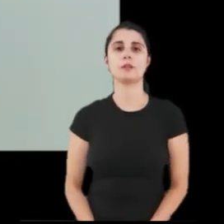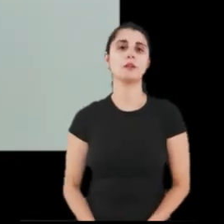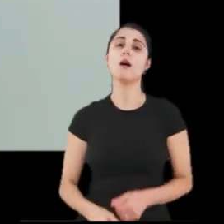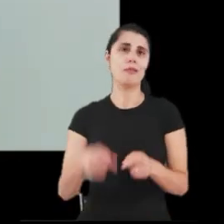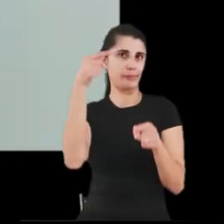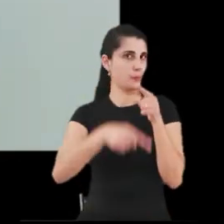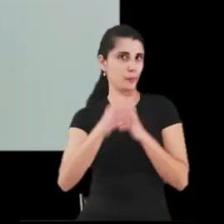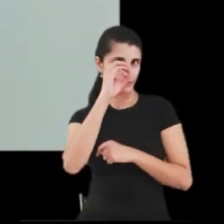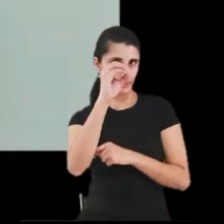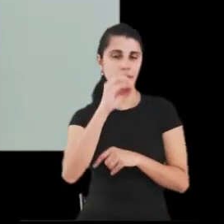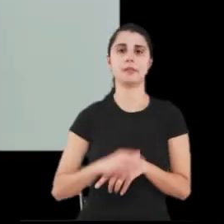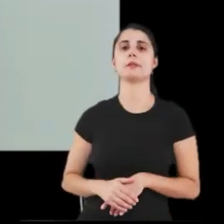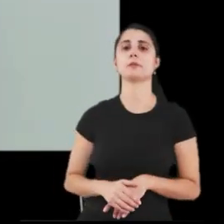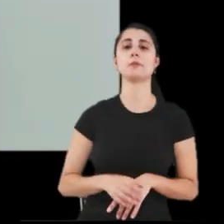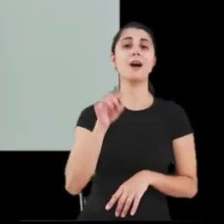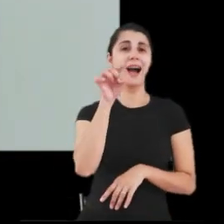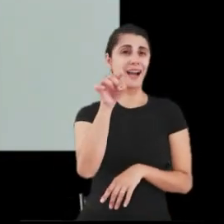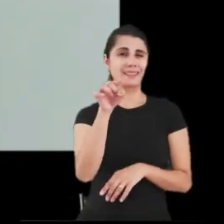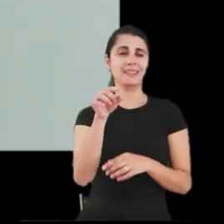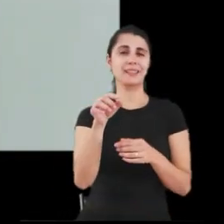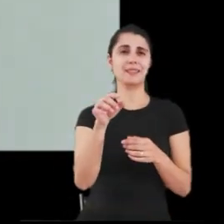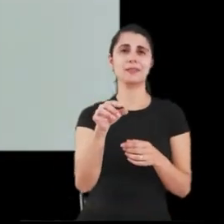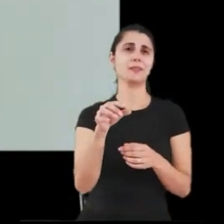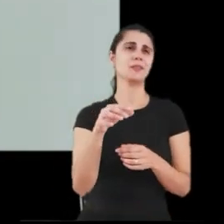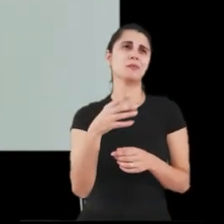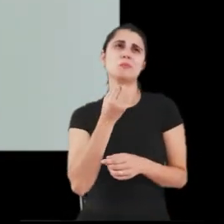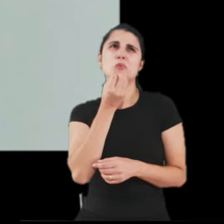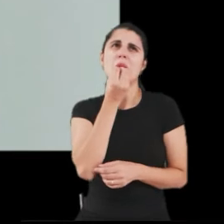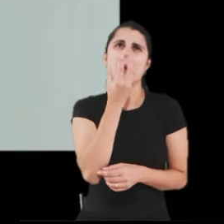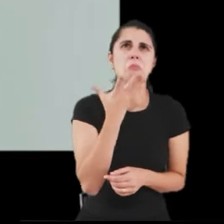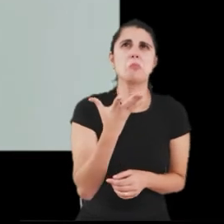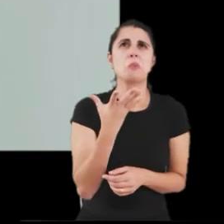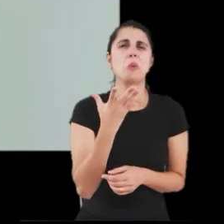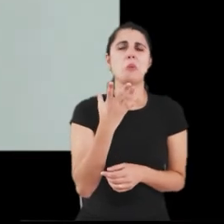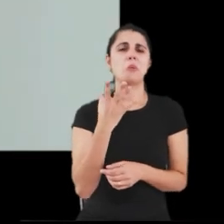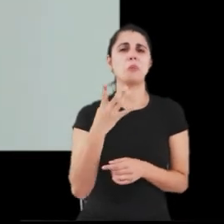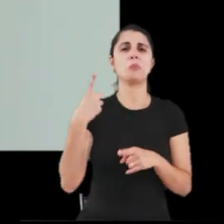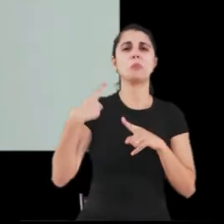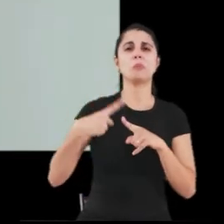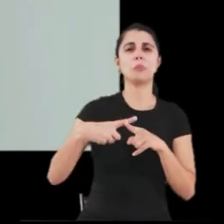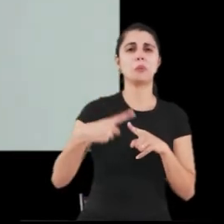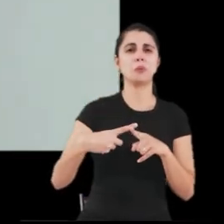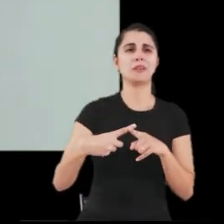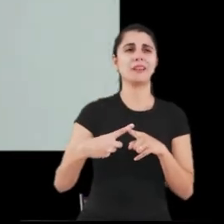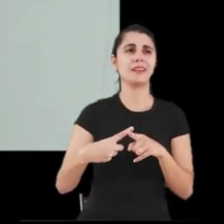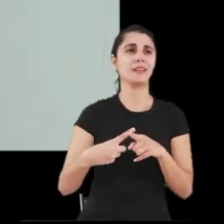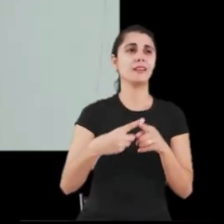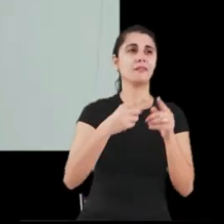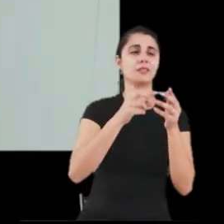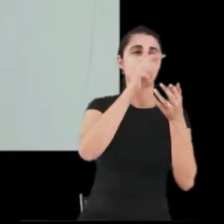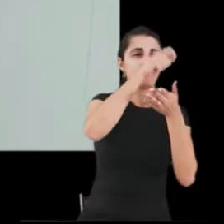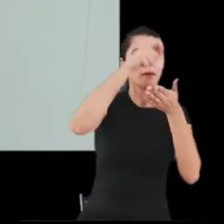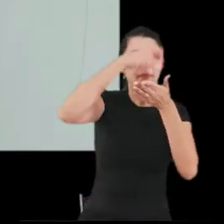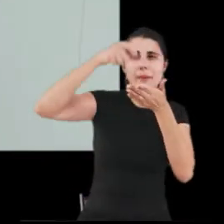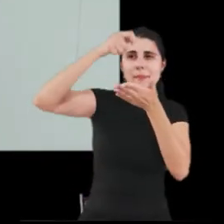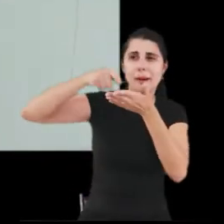pena, já perceberam isso? Porque se fosse um número que tivesse um múltiplo comum lá à frente, para você fazer um por um e encontrá-lo,